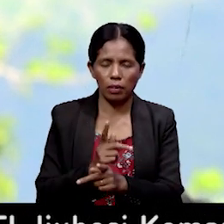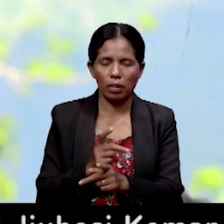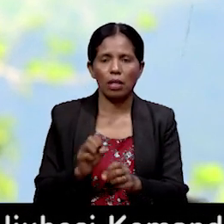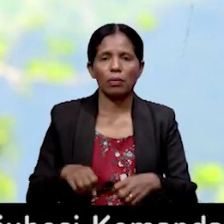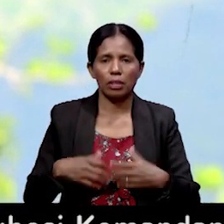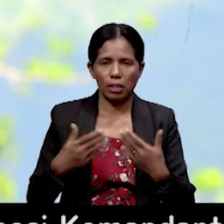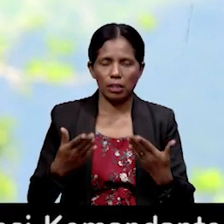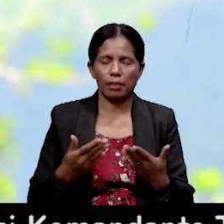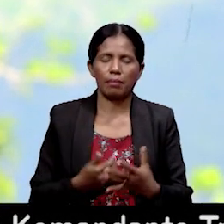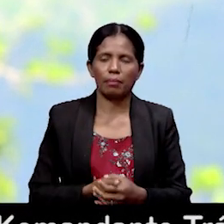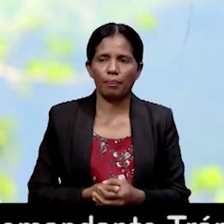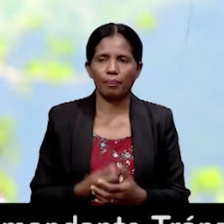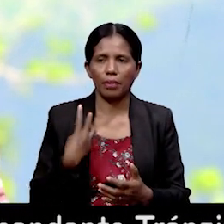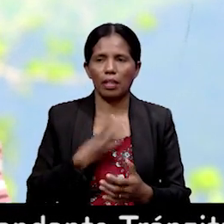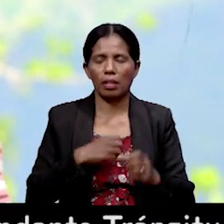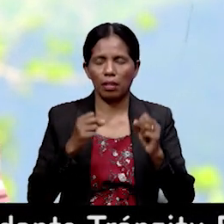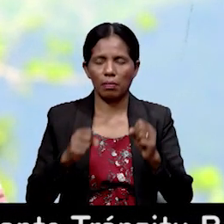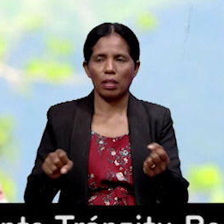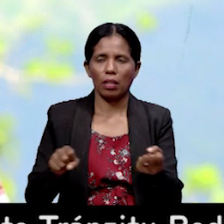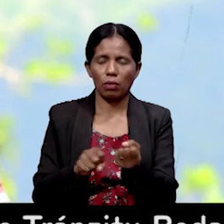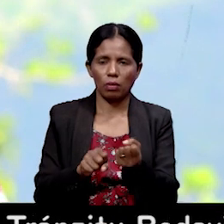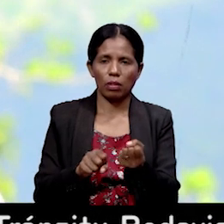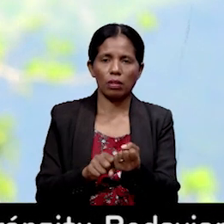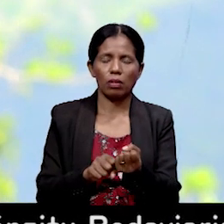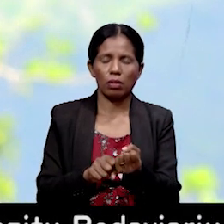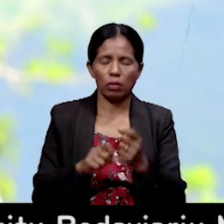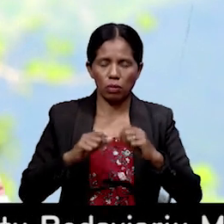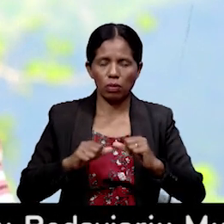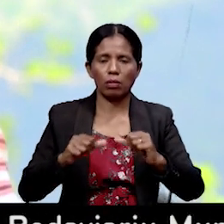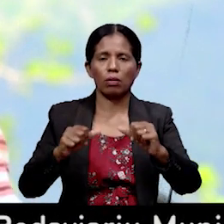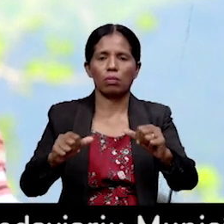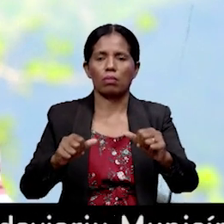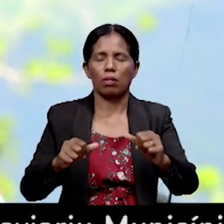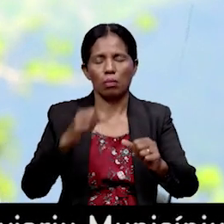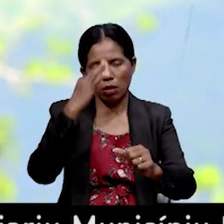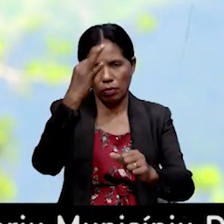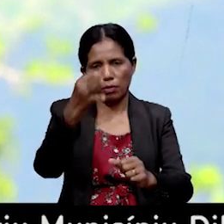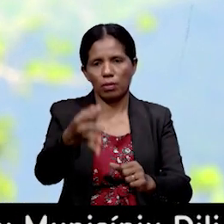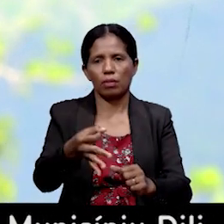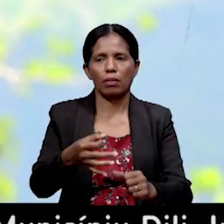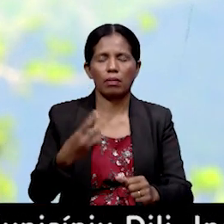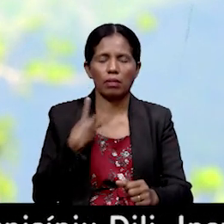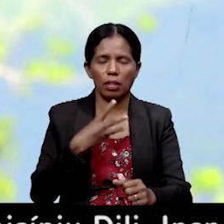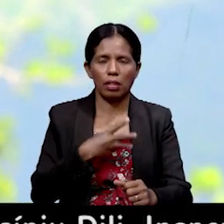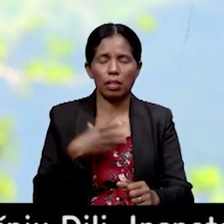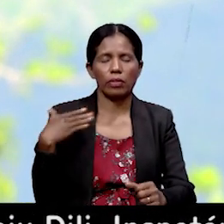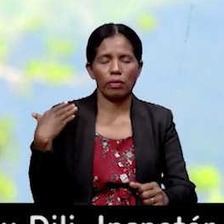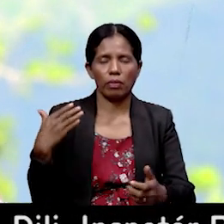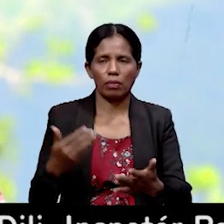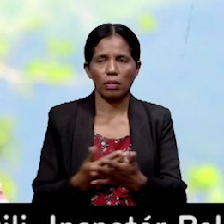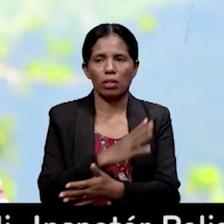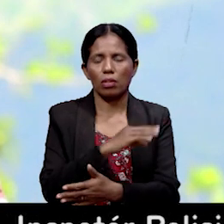ka ita bele continua utiliza para ba futuro ita nia serasao nomosi